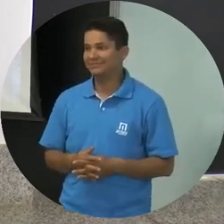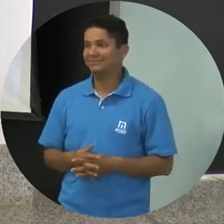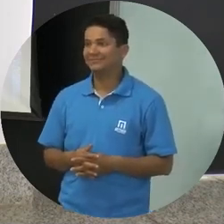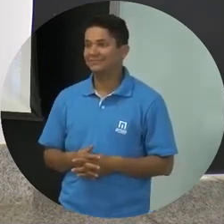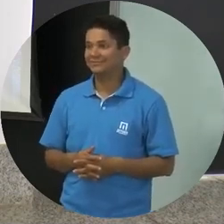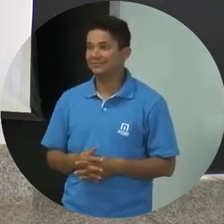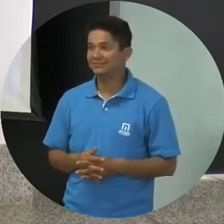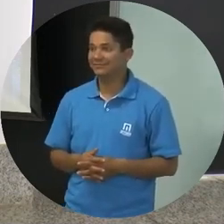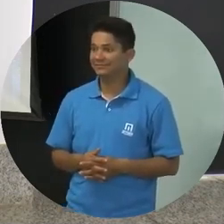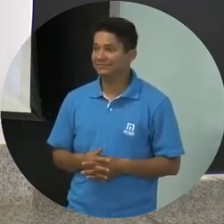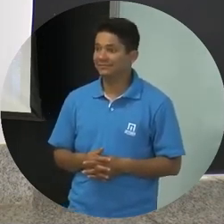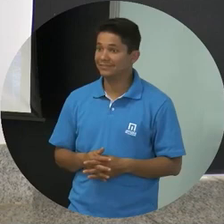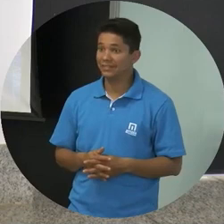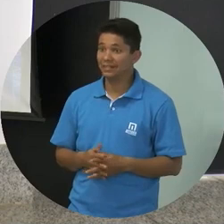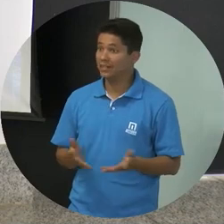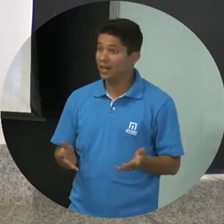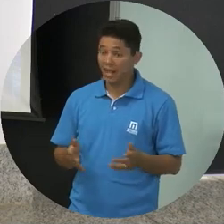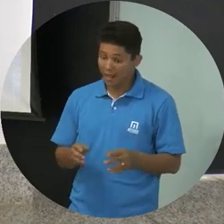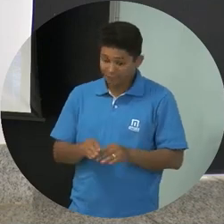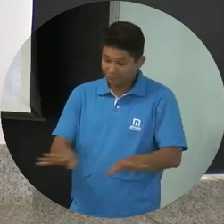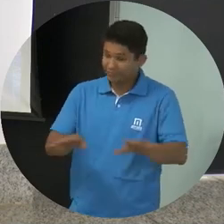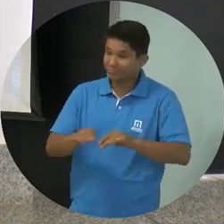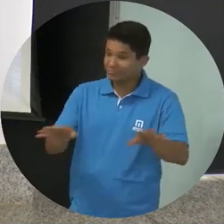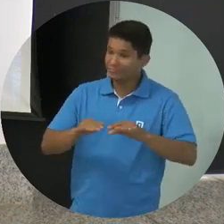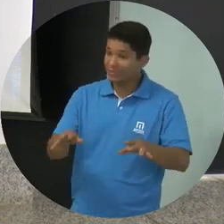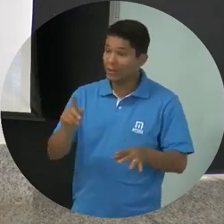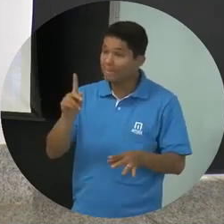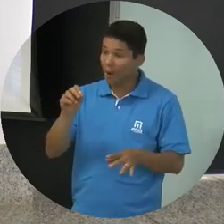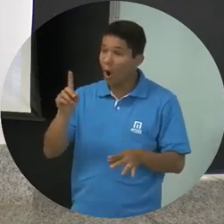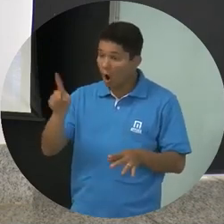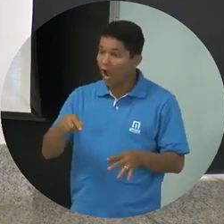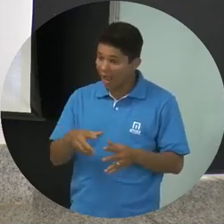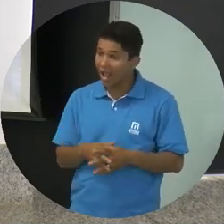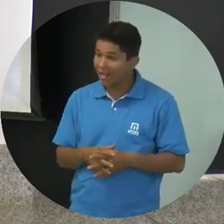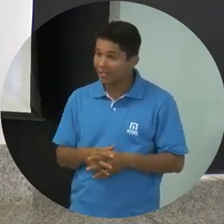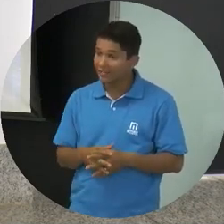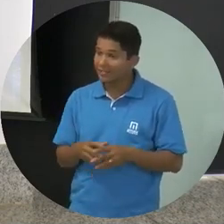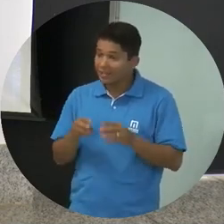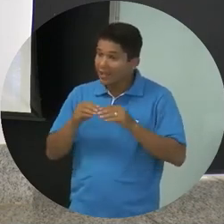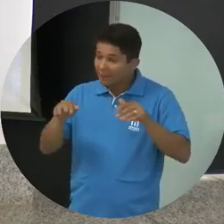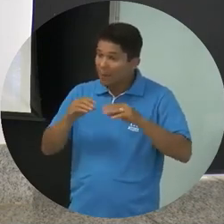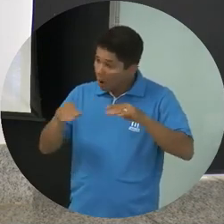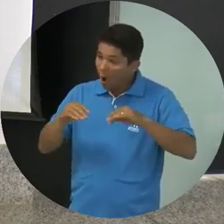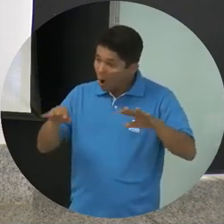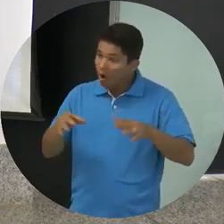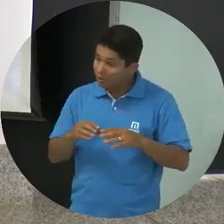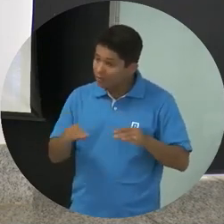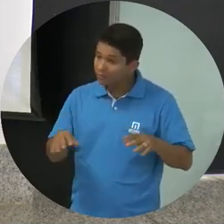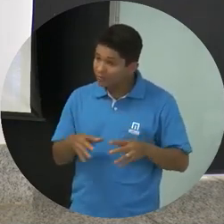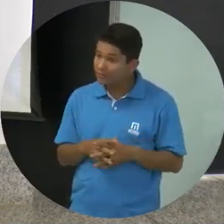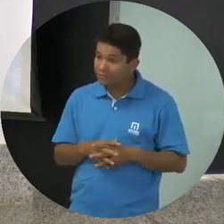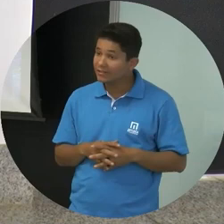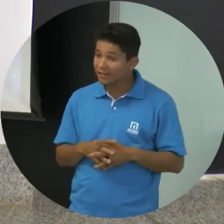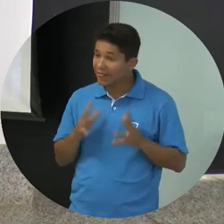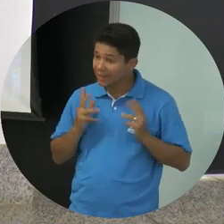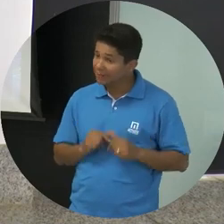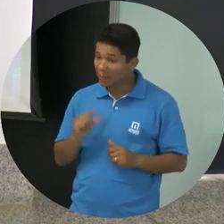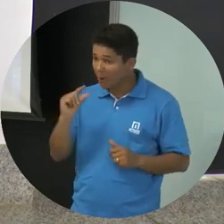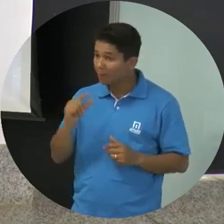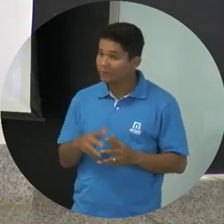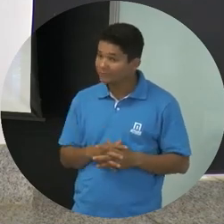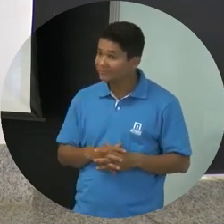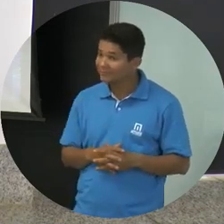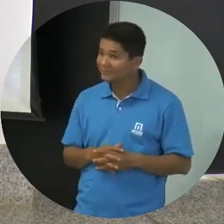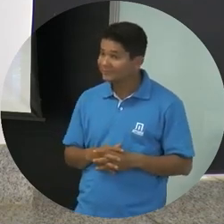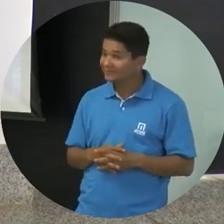para ele. Entendeu? Então, quando é viável, a gente tem que analisar caso por caso. Eu lembro que lá fora, na Europa, eles